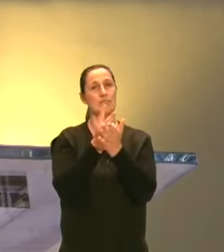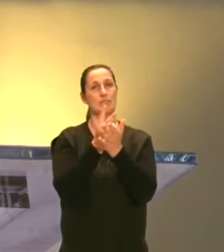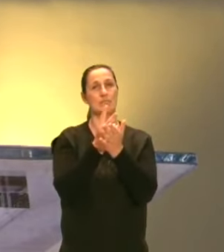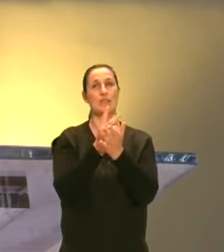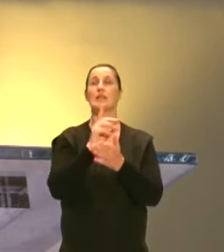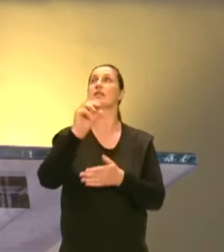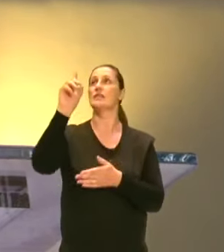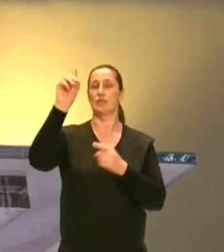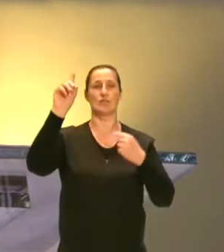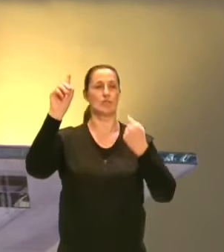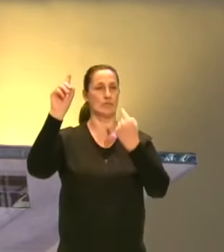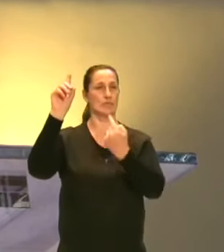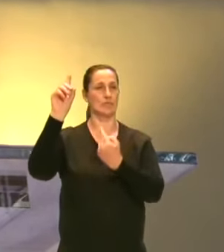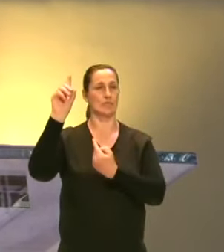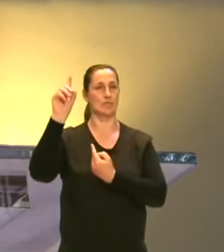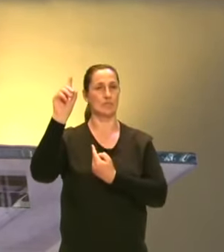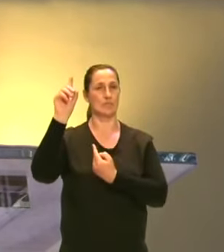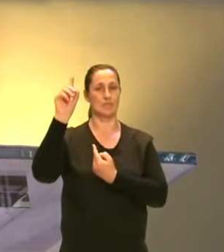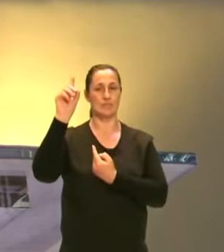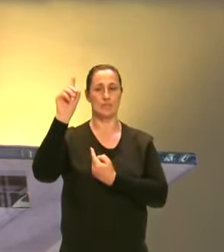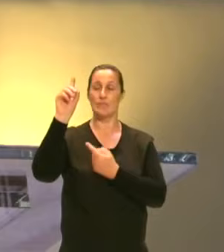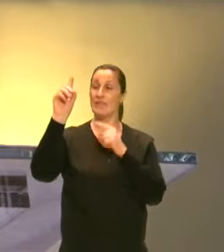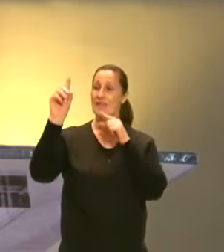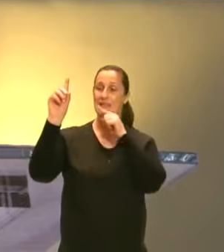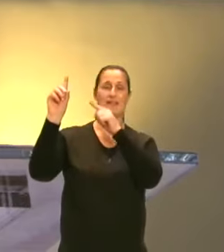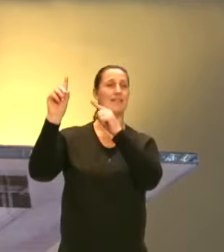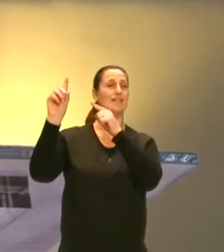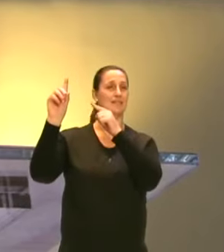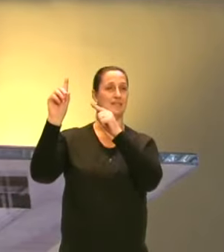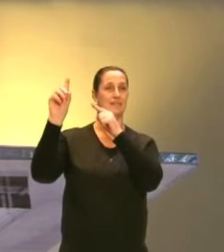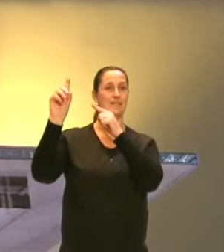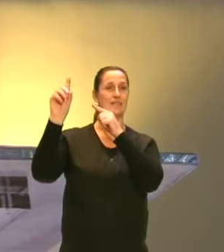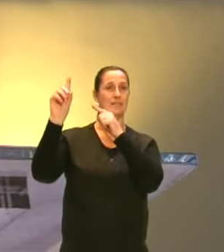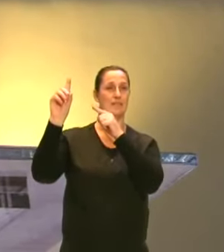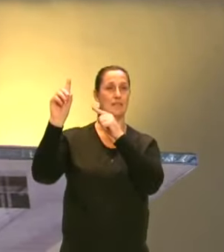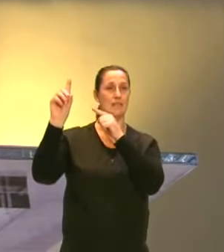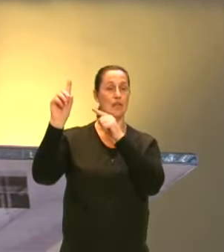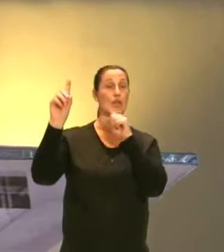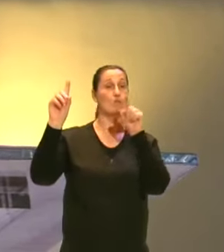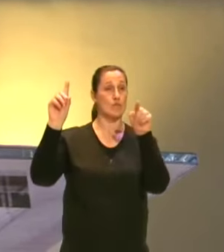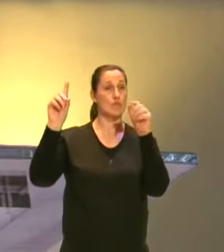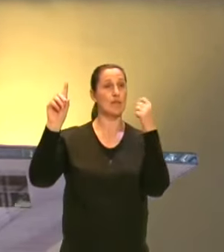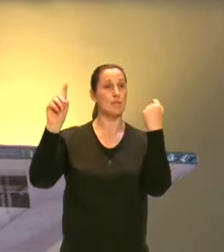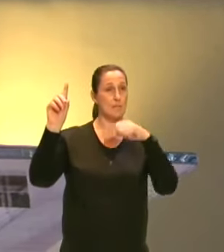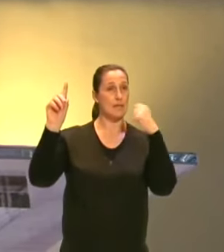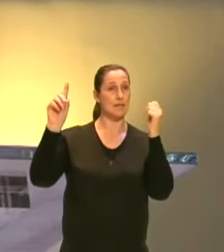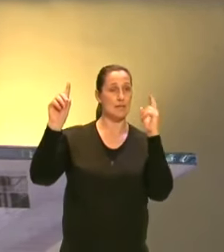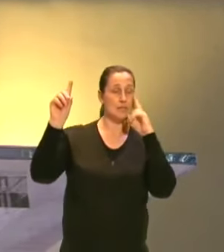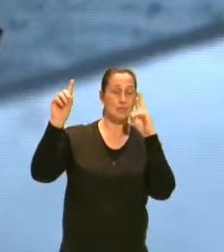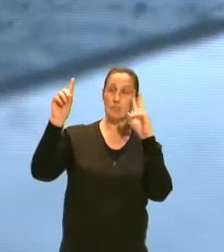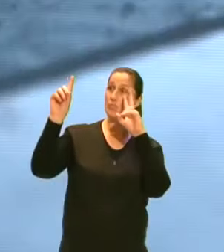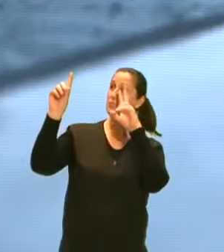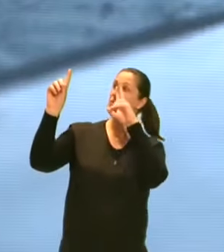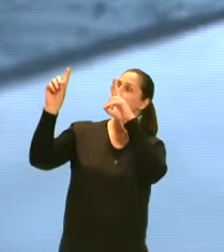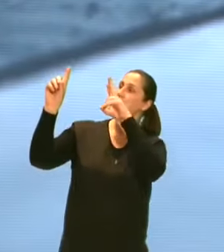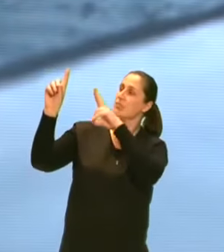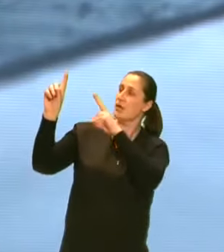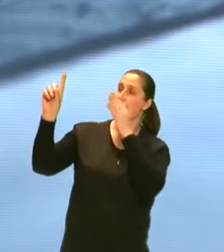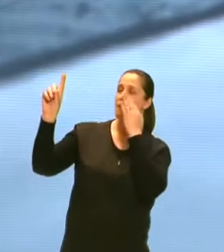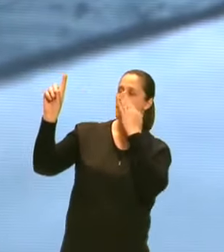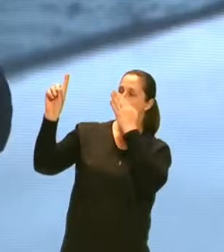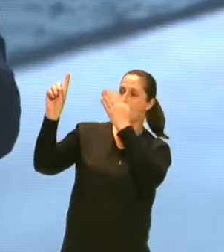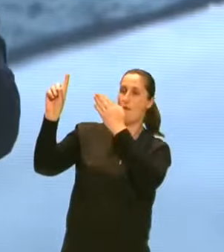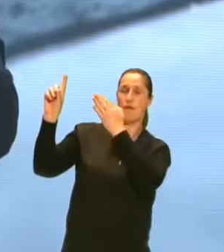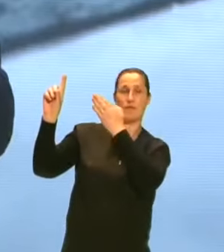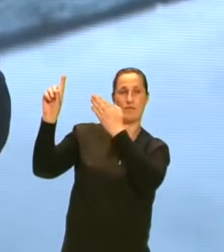nosso Deus. Esse é o nosso Deus. Eleve os teus olhos. Veja um Deus que criou e sustenta